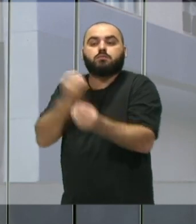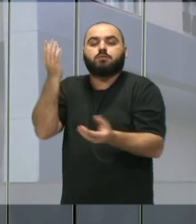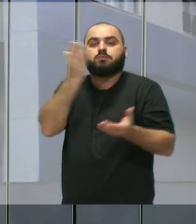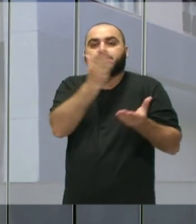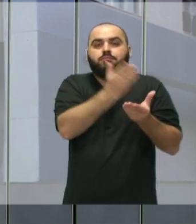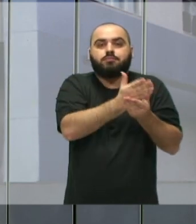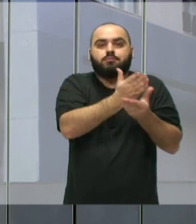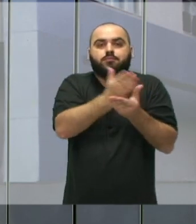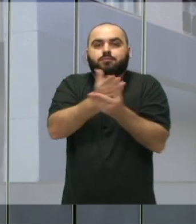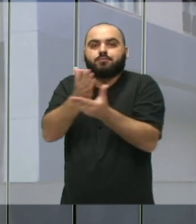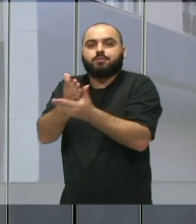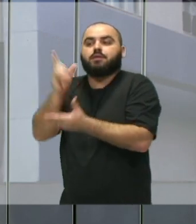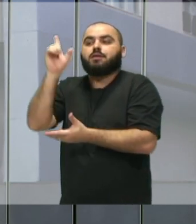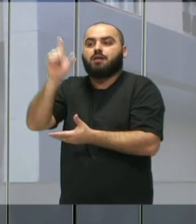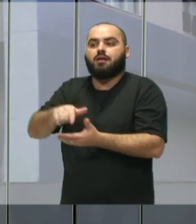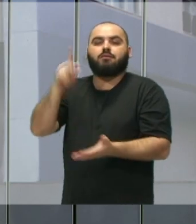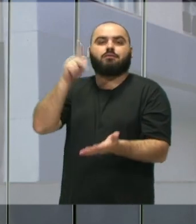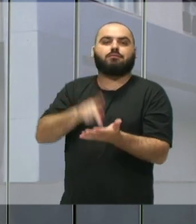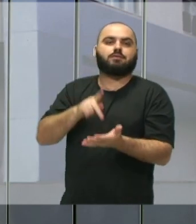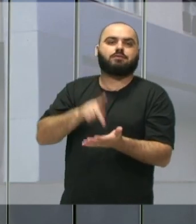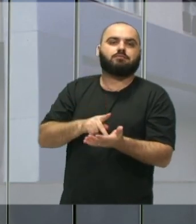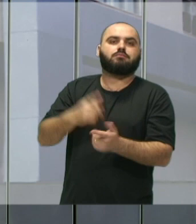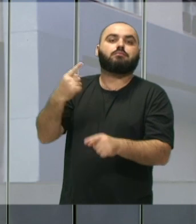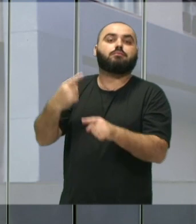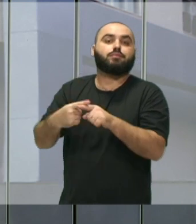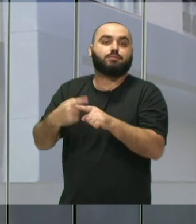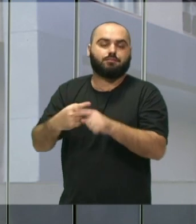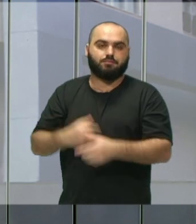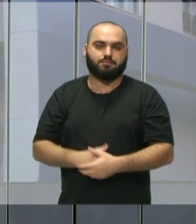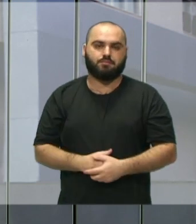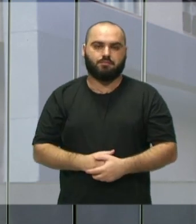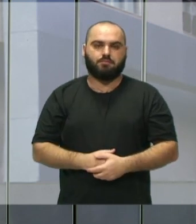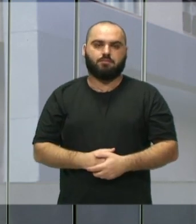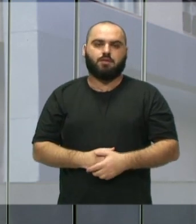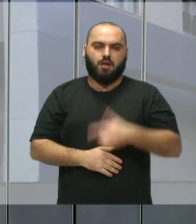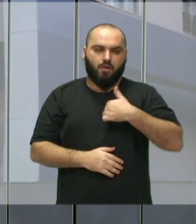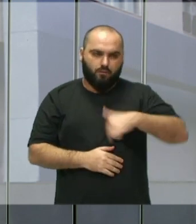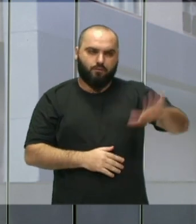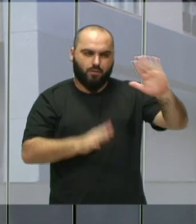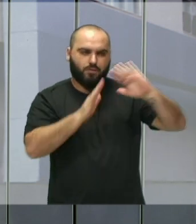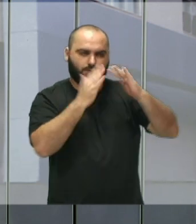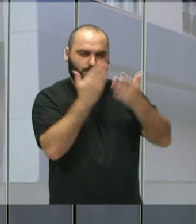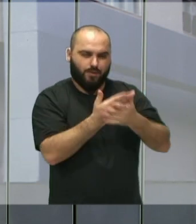processo funciona, até porque eu vou muito nas escolas